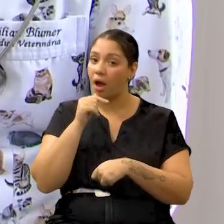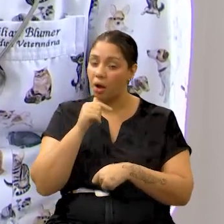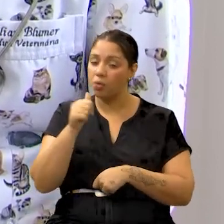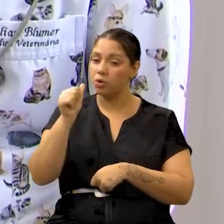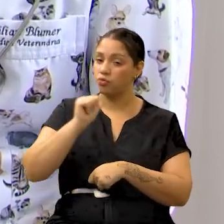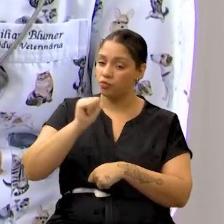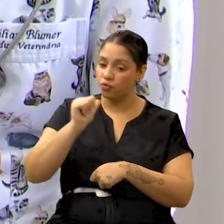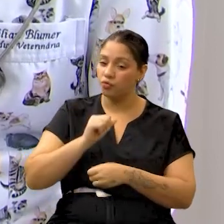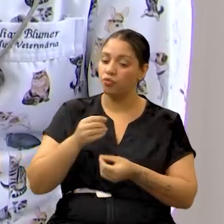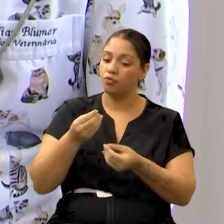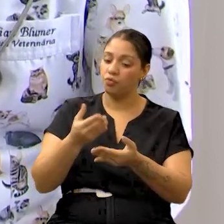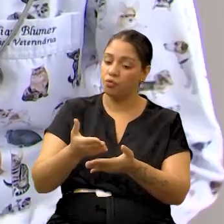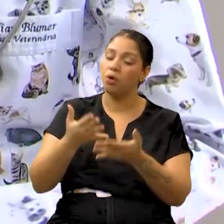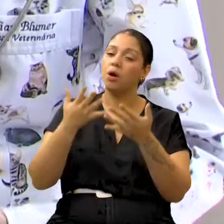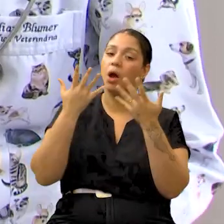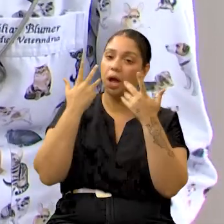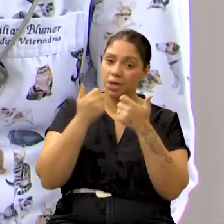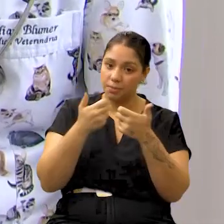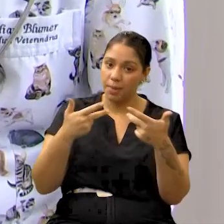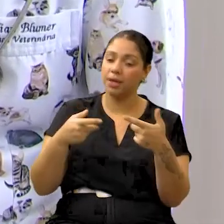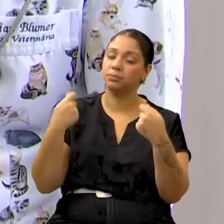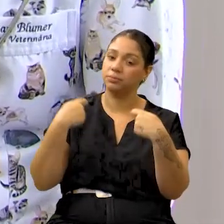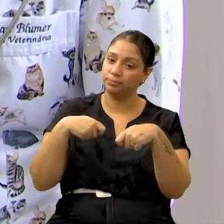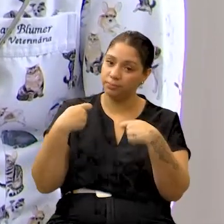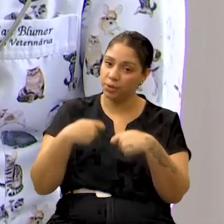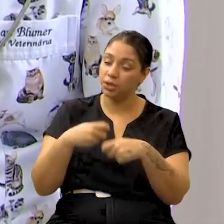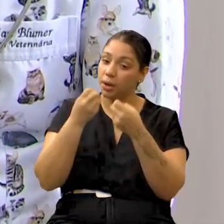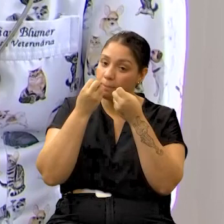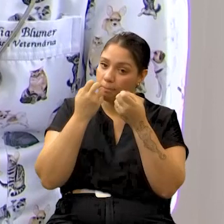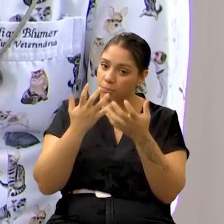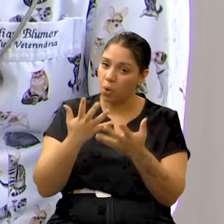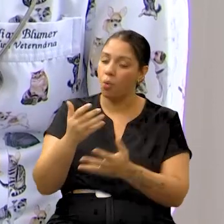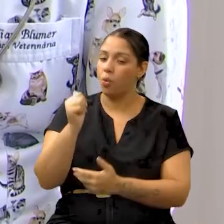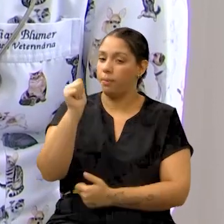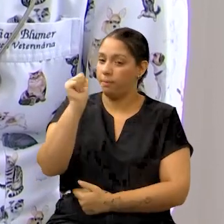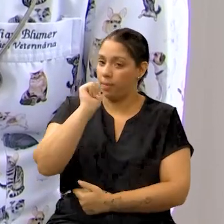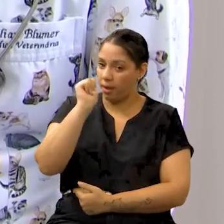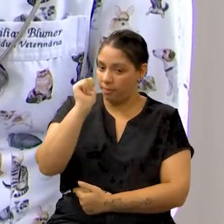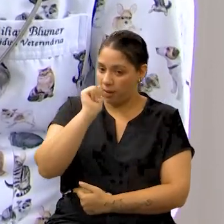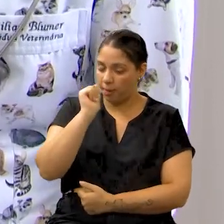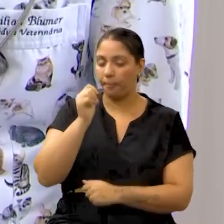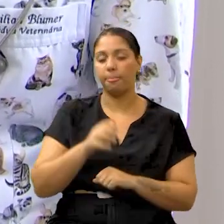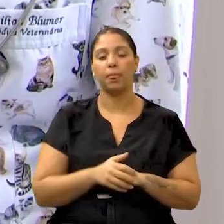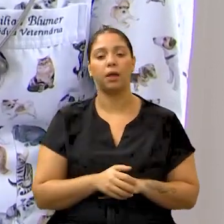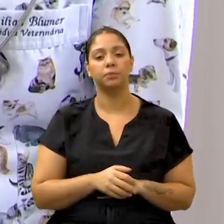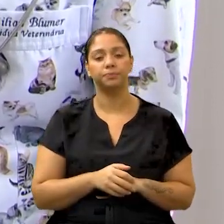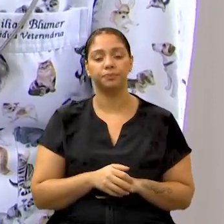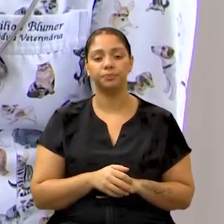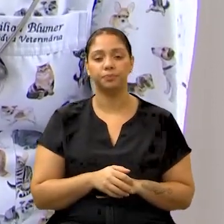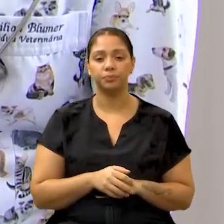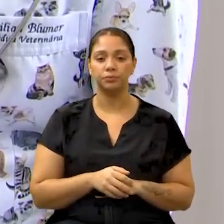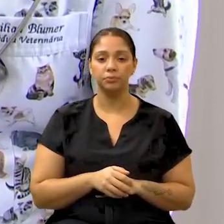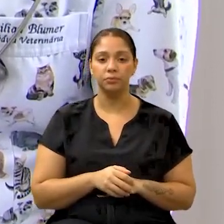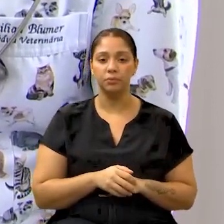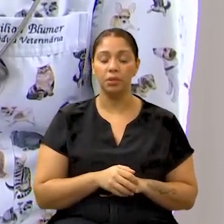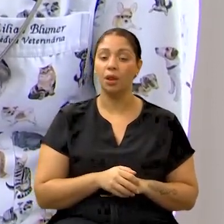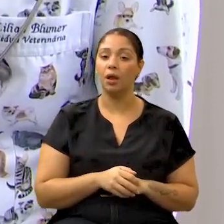num volume adequado. Então, o animal tem que tomar uma quantidade boa de água. Isso é